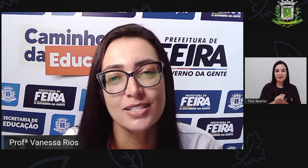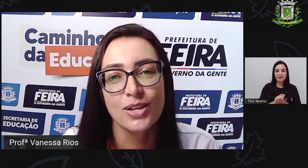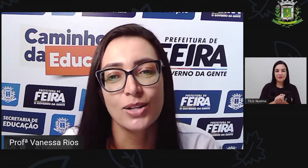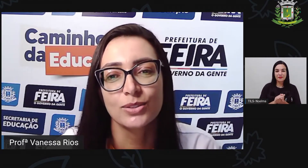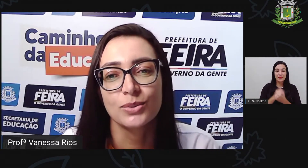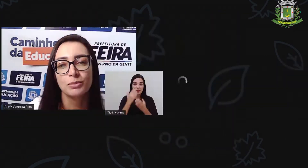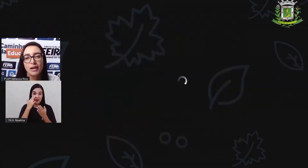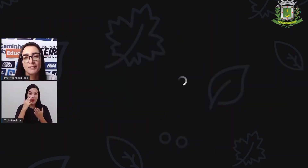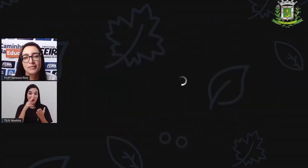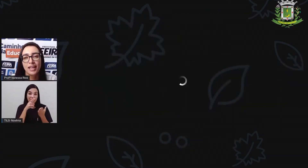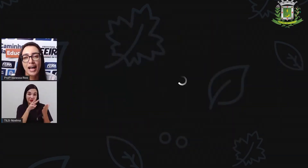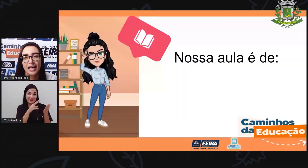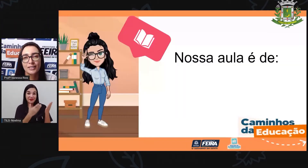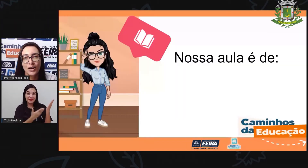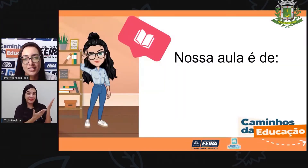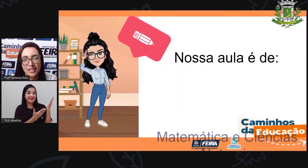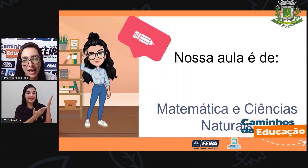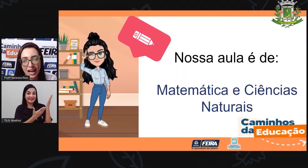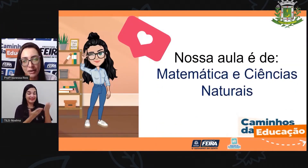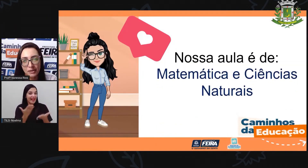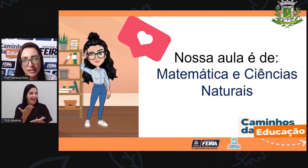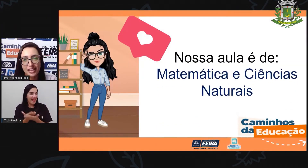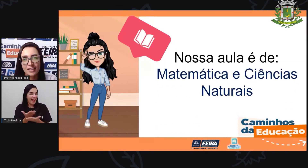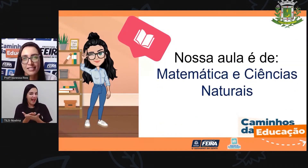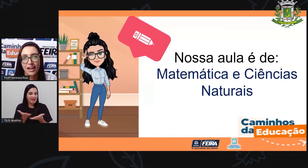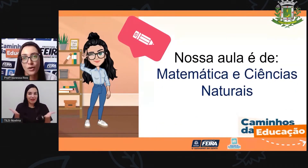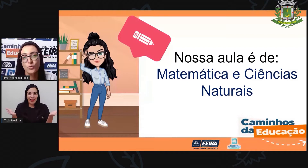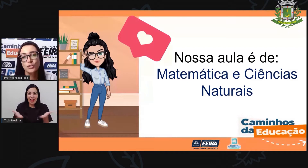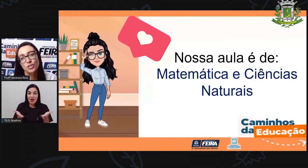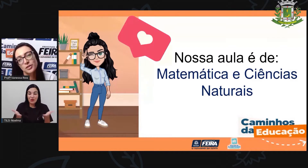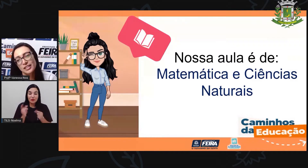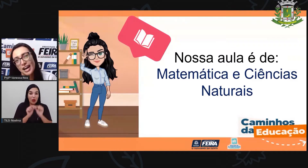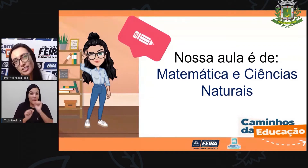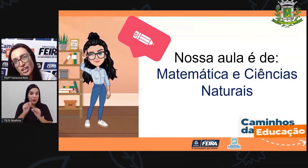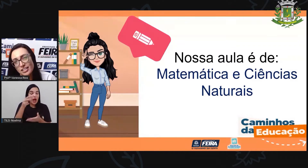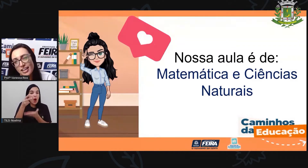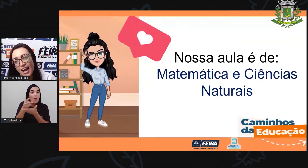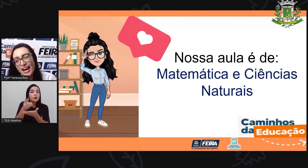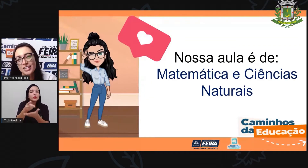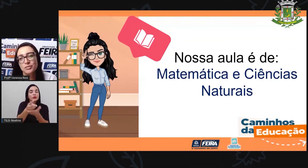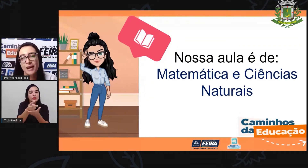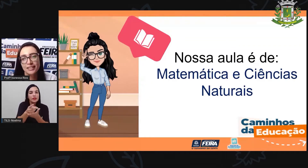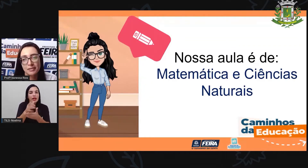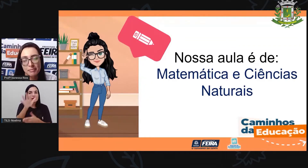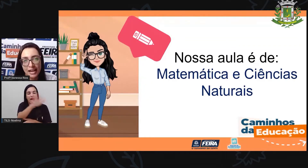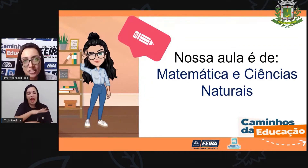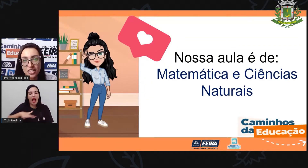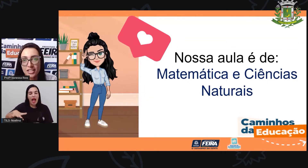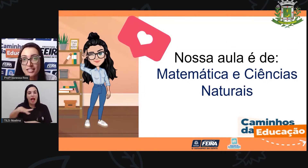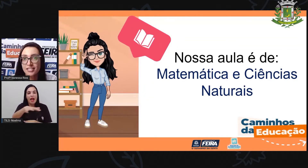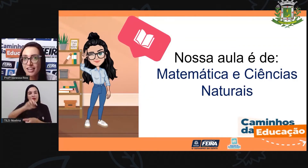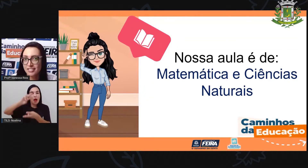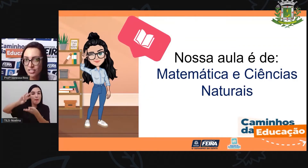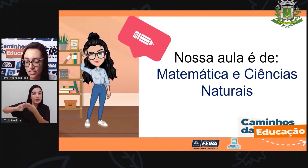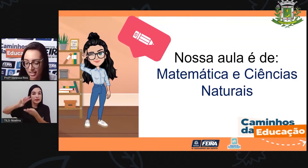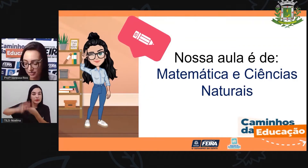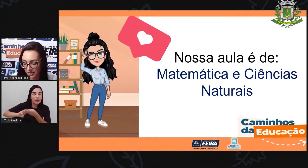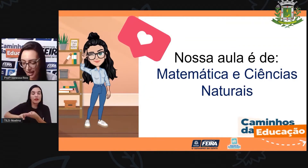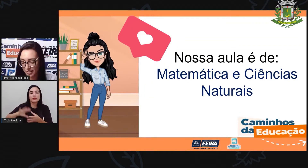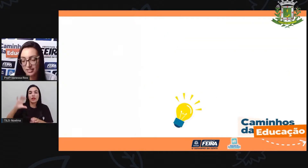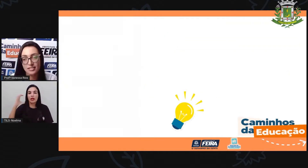Olha só, turma, a nossa aula, né, dá continuidade aí à área de matemática e